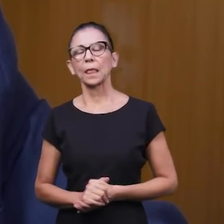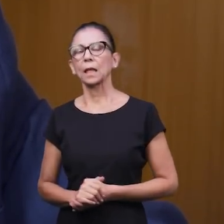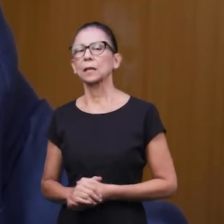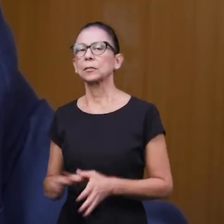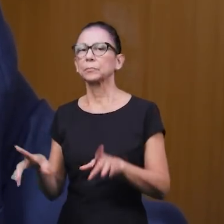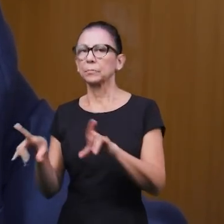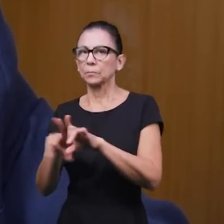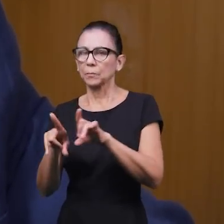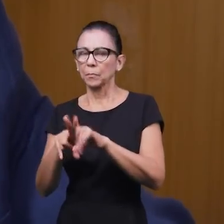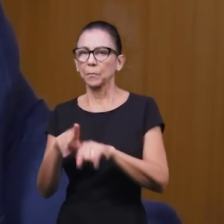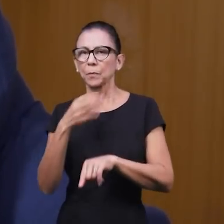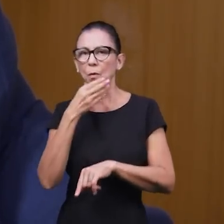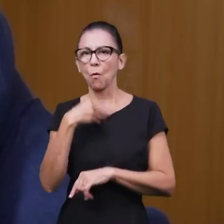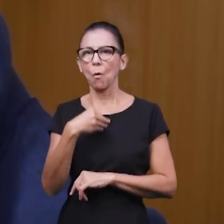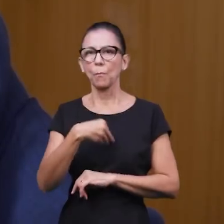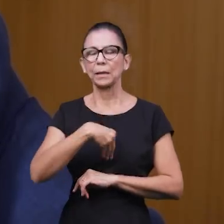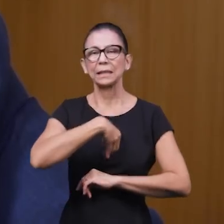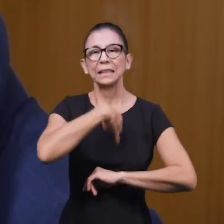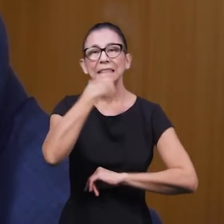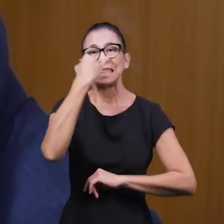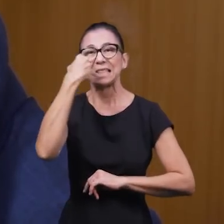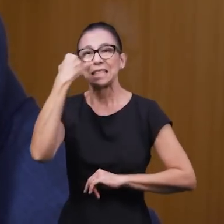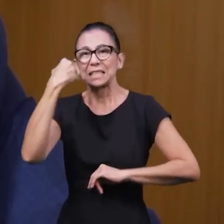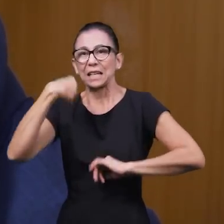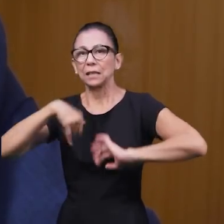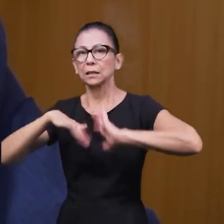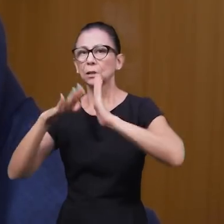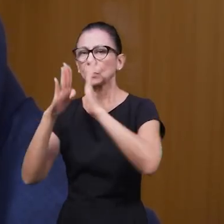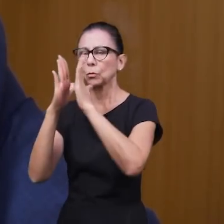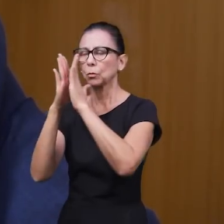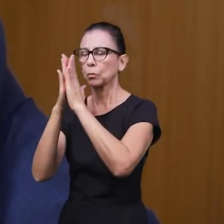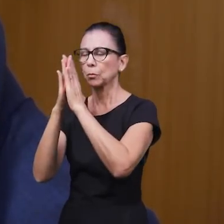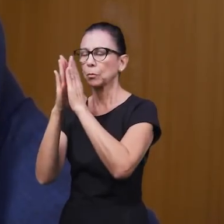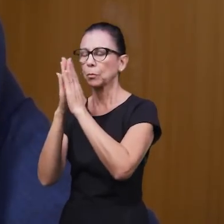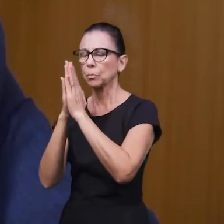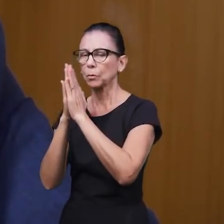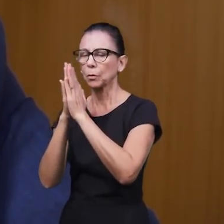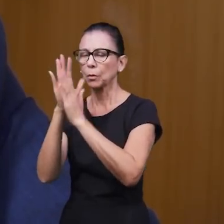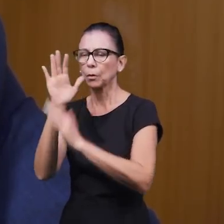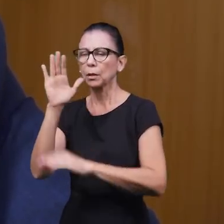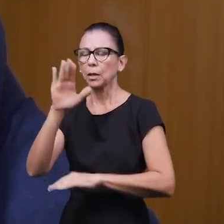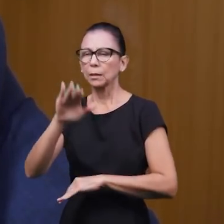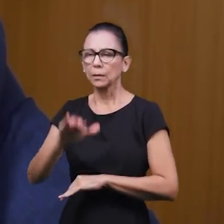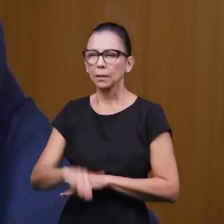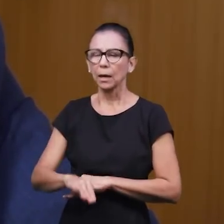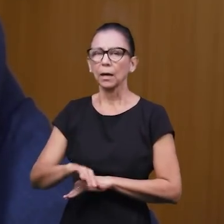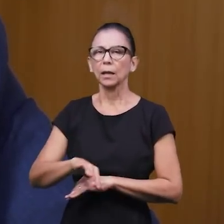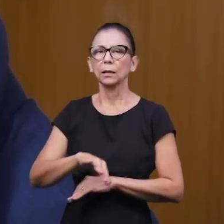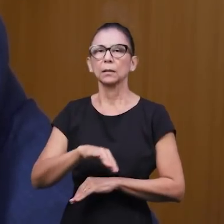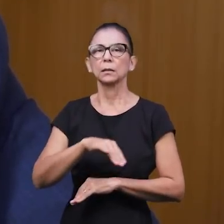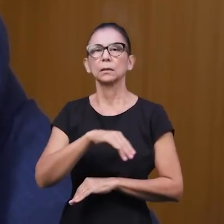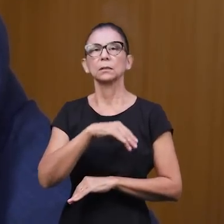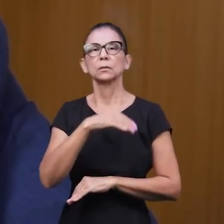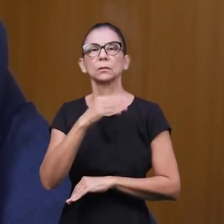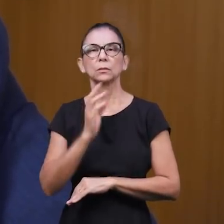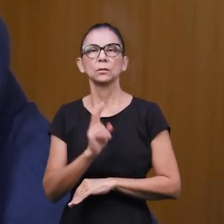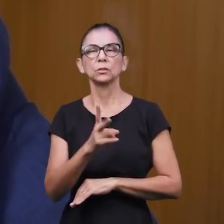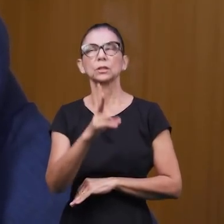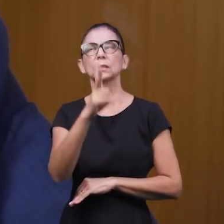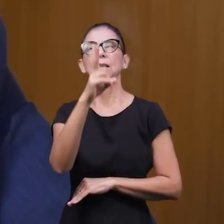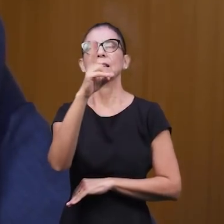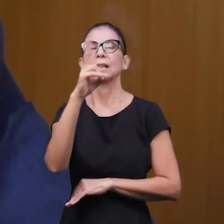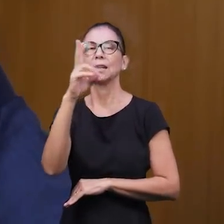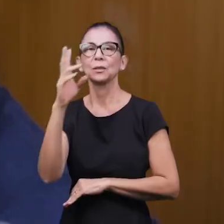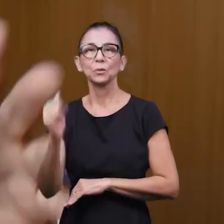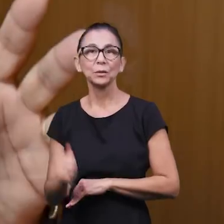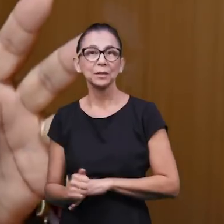diz assim: o Isaac saíra a orar no campo sobre a tarde, levantou seus olhos e olhou, e eis que o camelo vinho. E Rebeca também